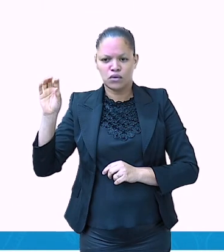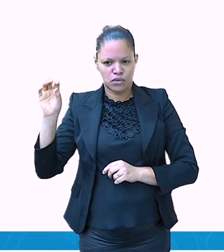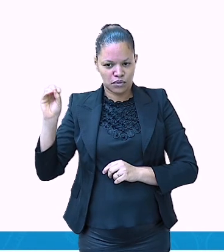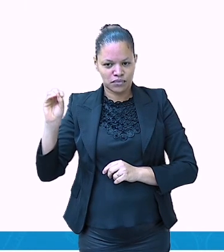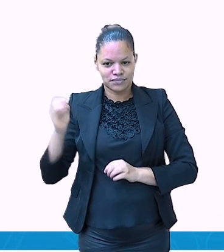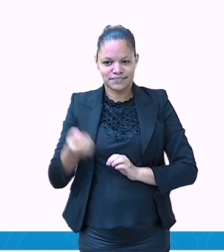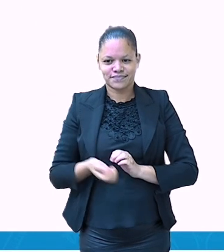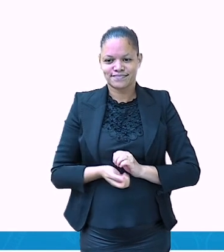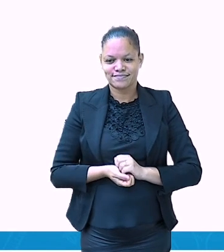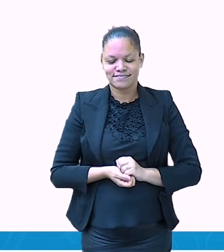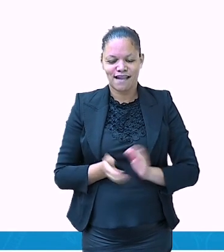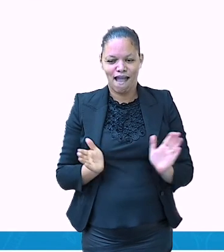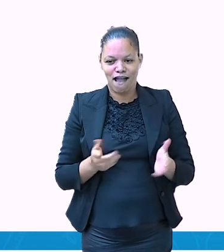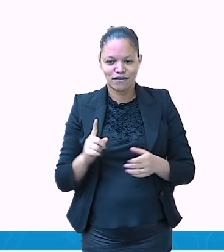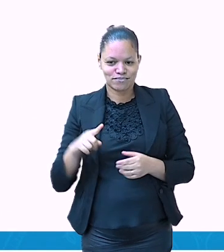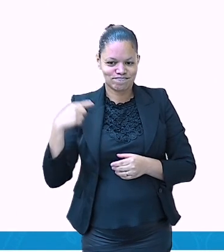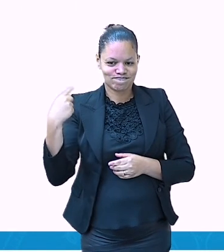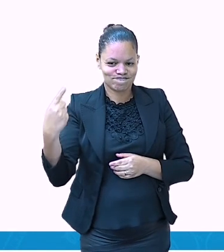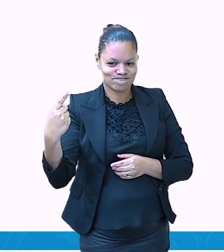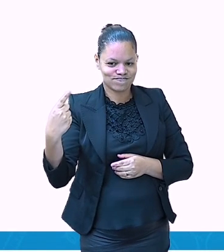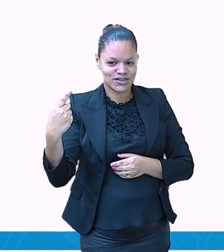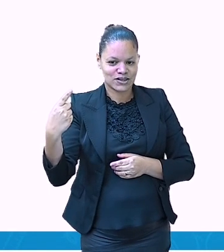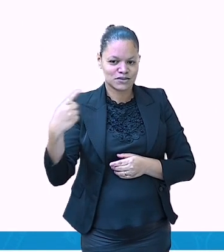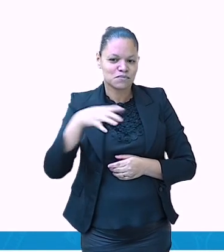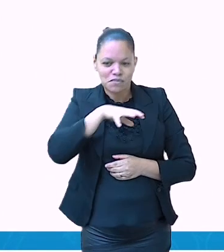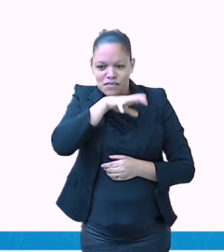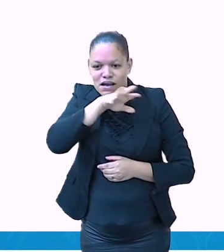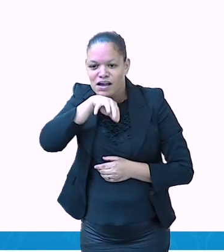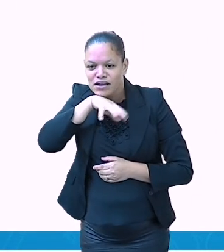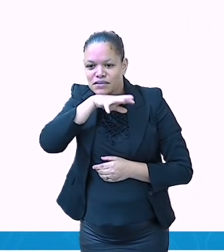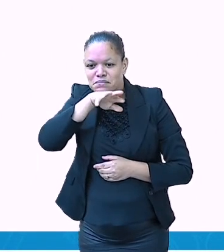Vamos aqui para o próximo animal.